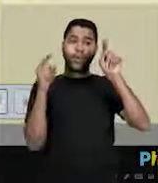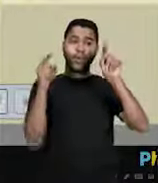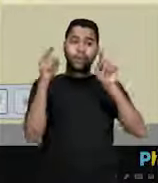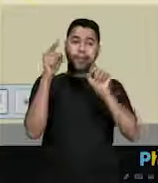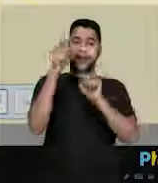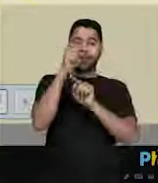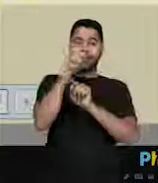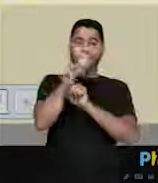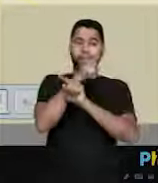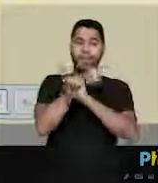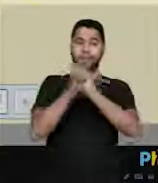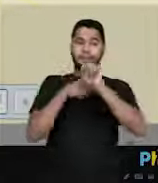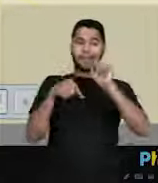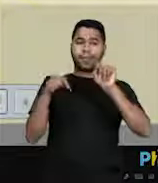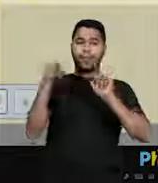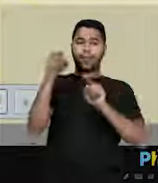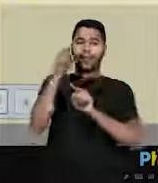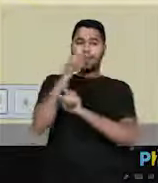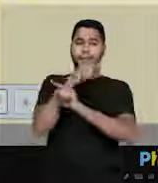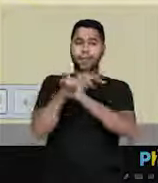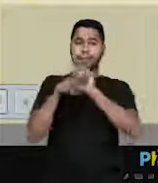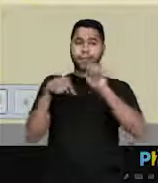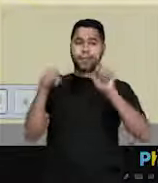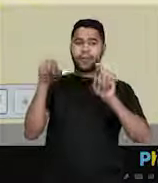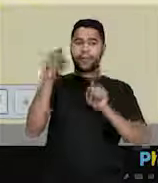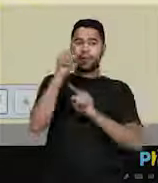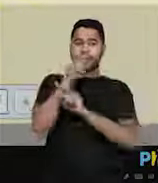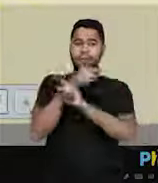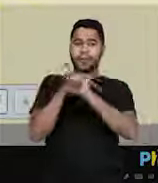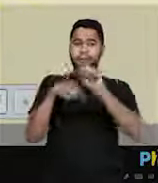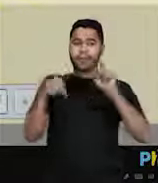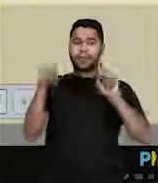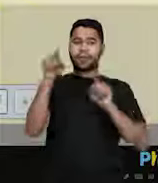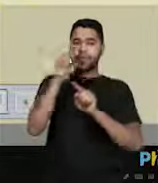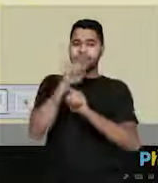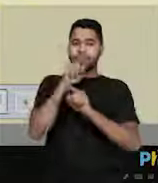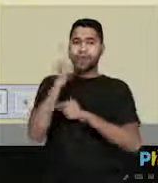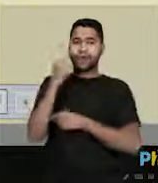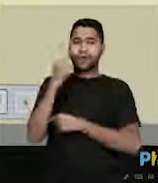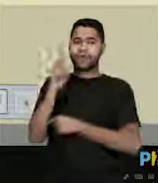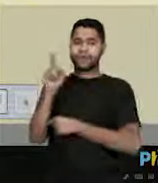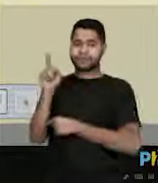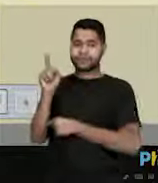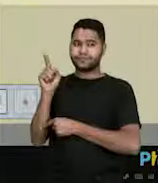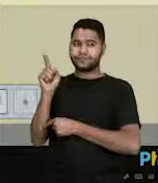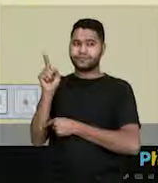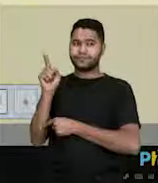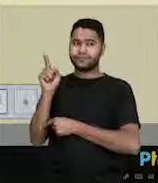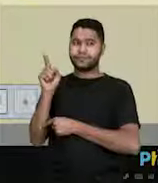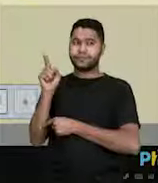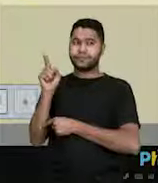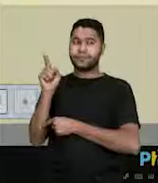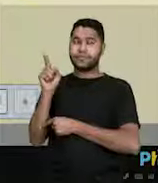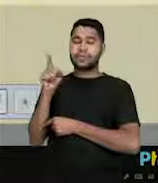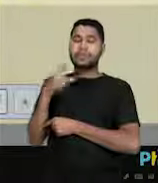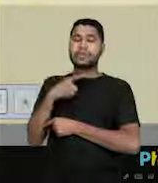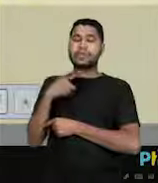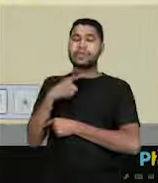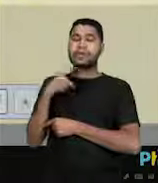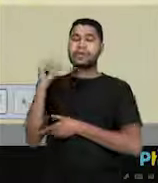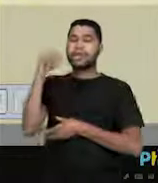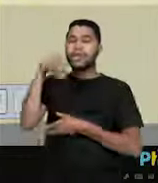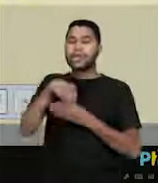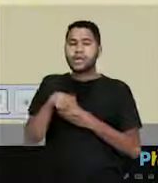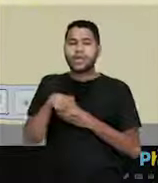água escapa pelo bico da chaleira. Bom, esse vapor contém